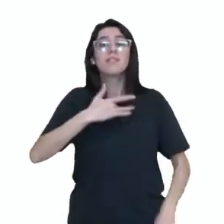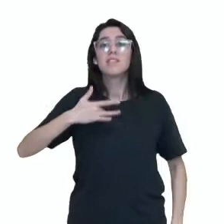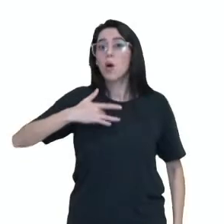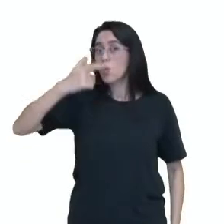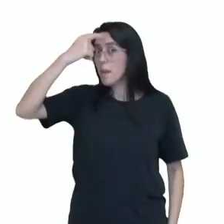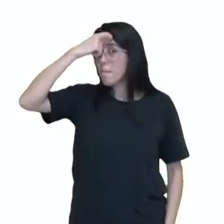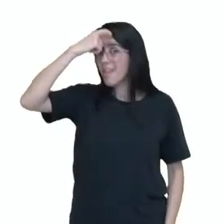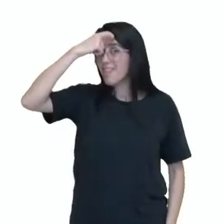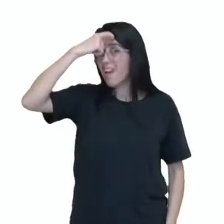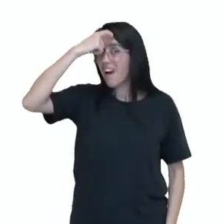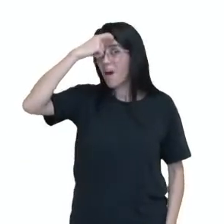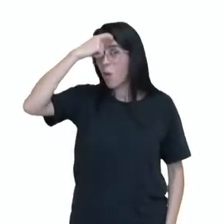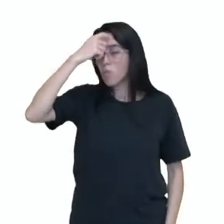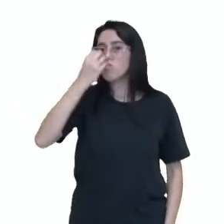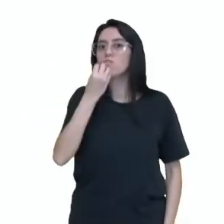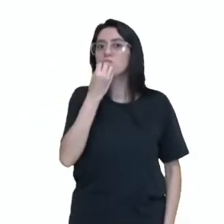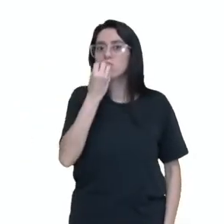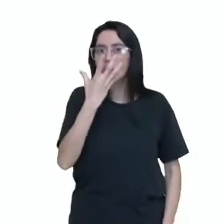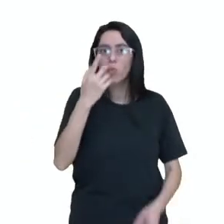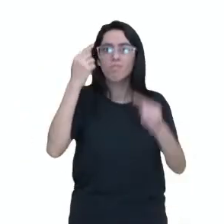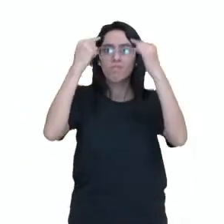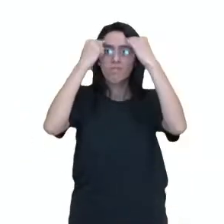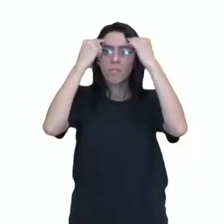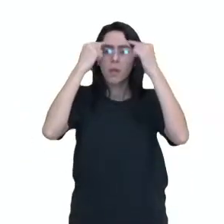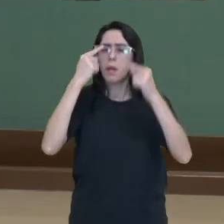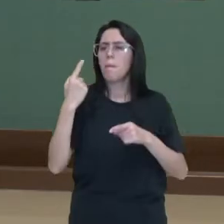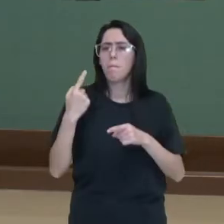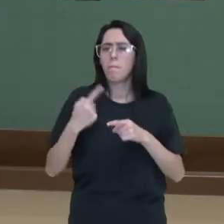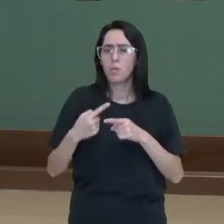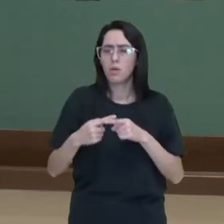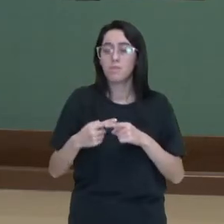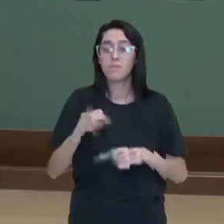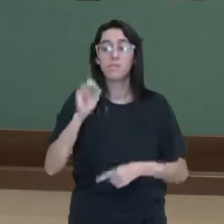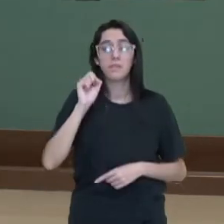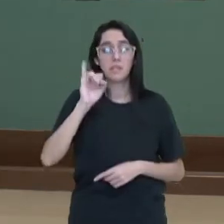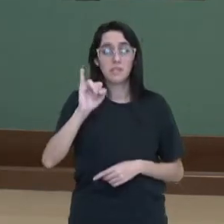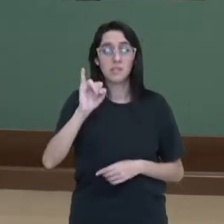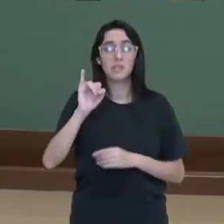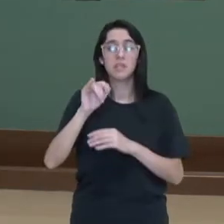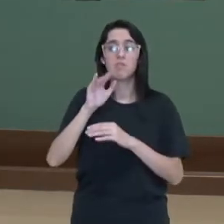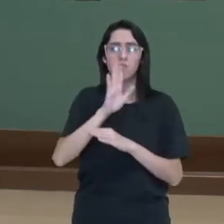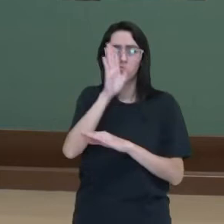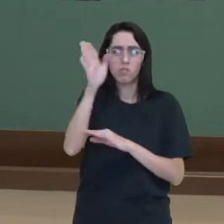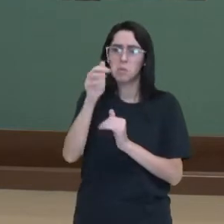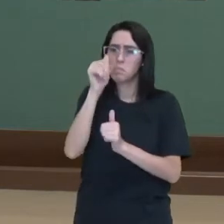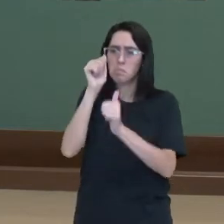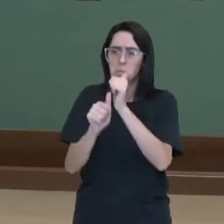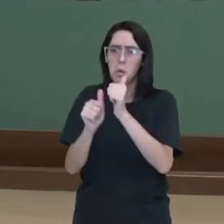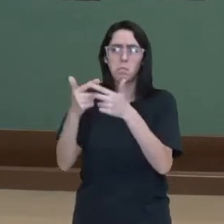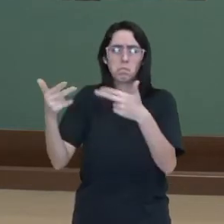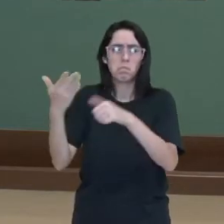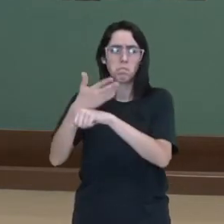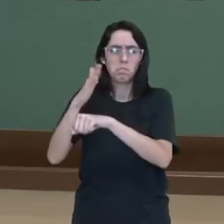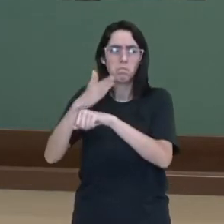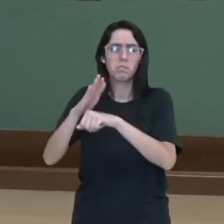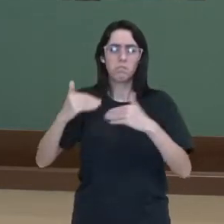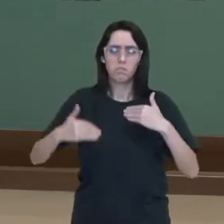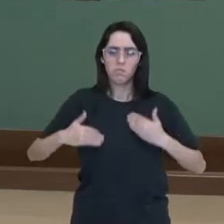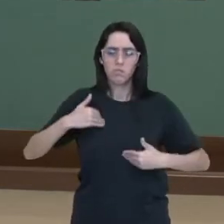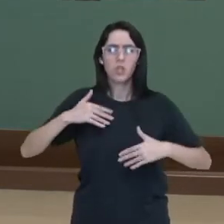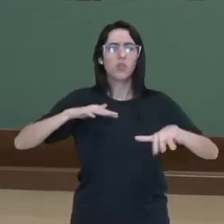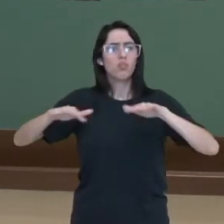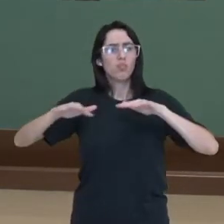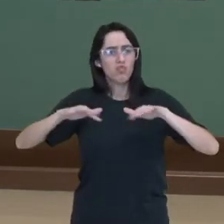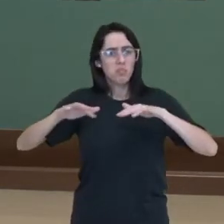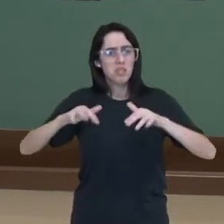dos seus praticantes. Por quê? Quando você realiza esporte, além da atividade física em si,